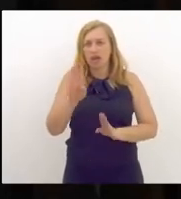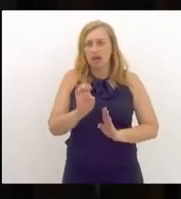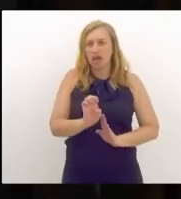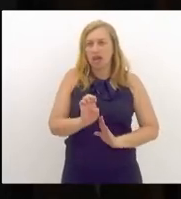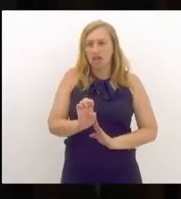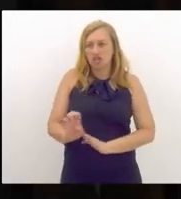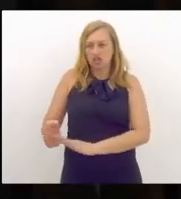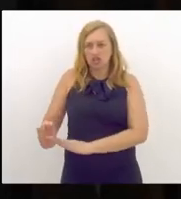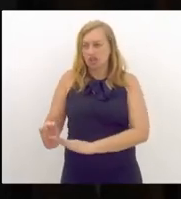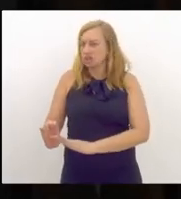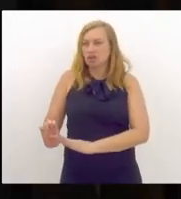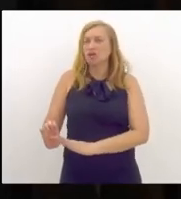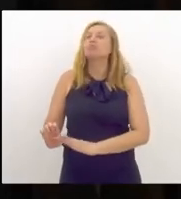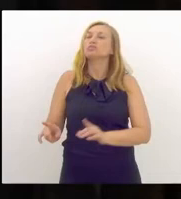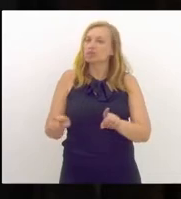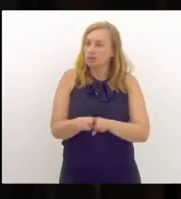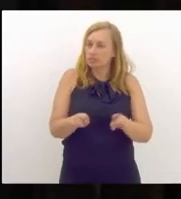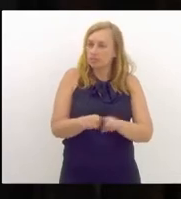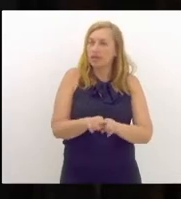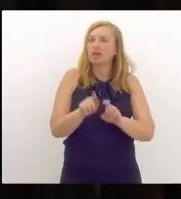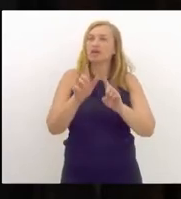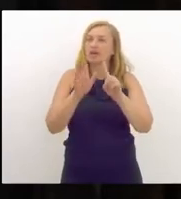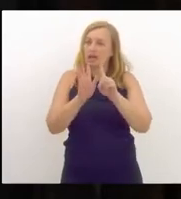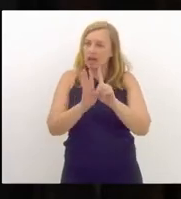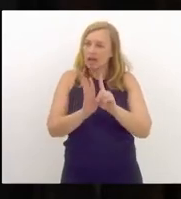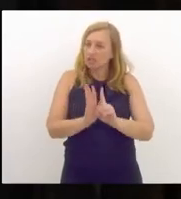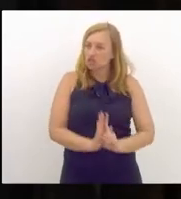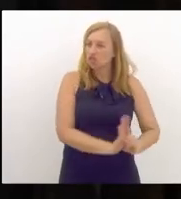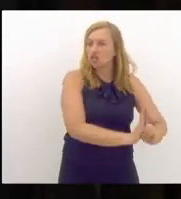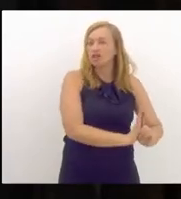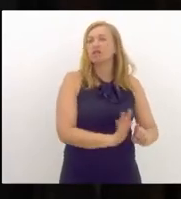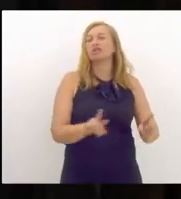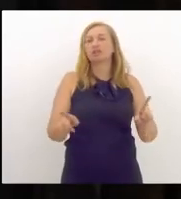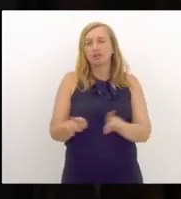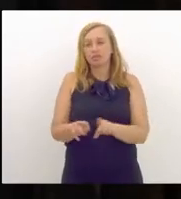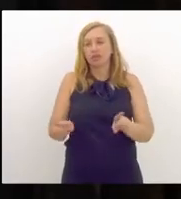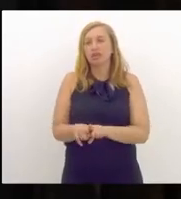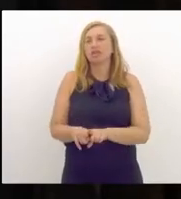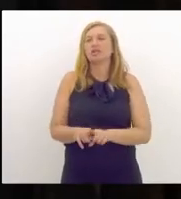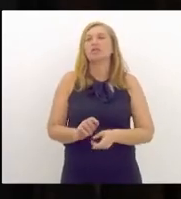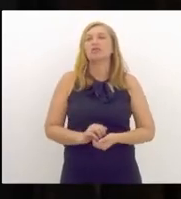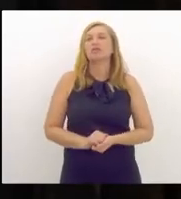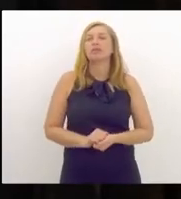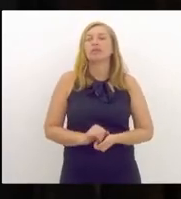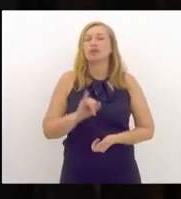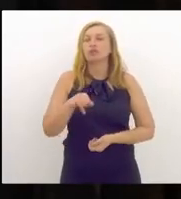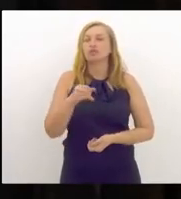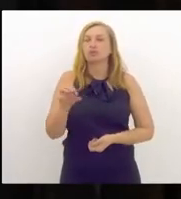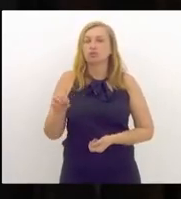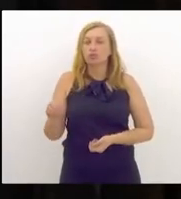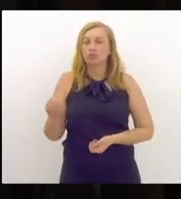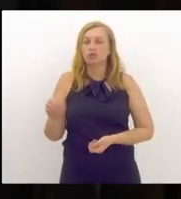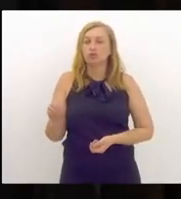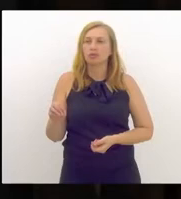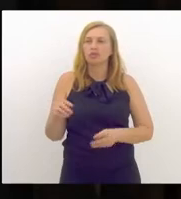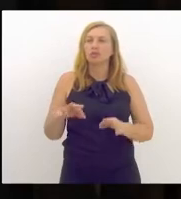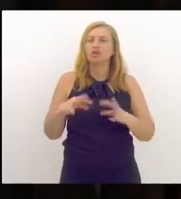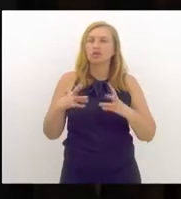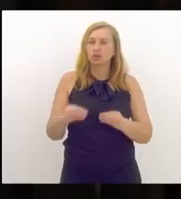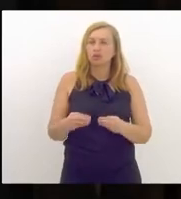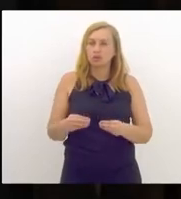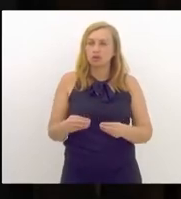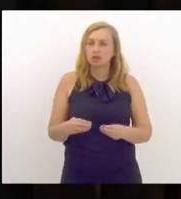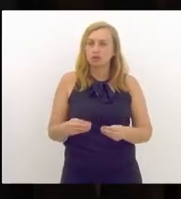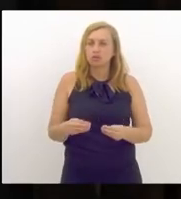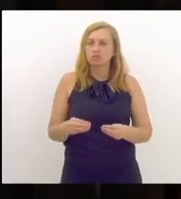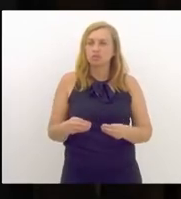e também vai para oposição faz a frente Ampla com Juscelino né e com João Goulart e todos já sei disso